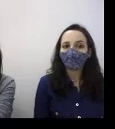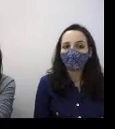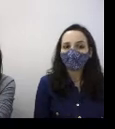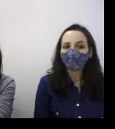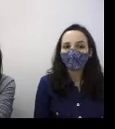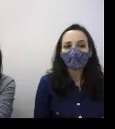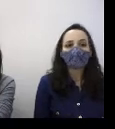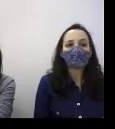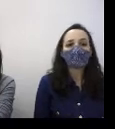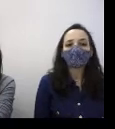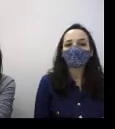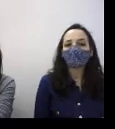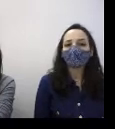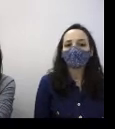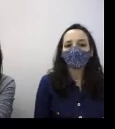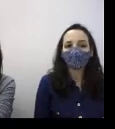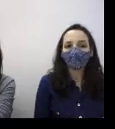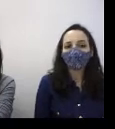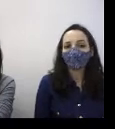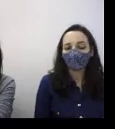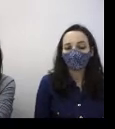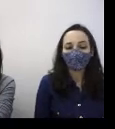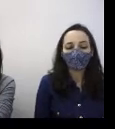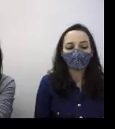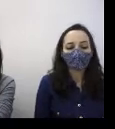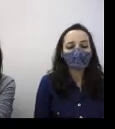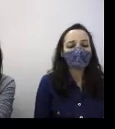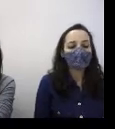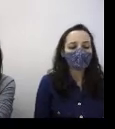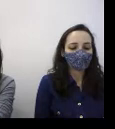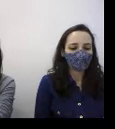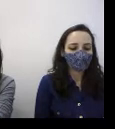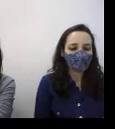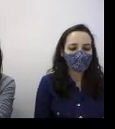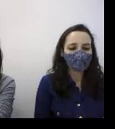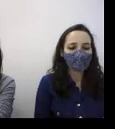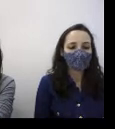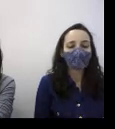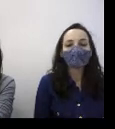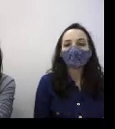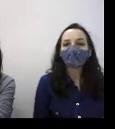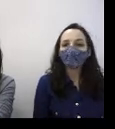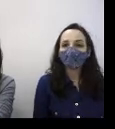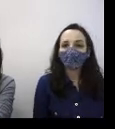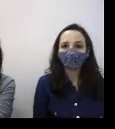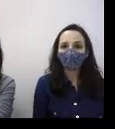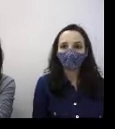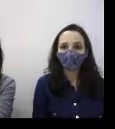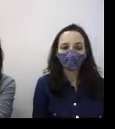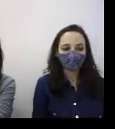consigo próprio, extrema submissão ao julgamento dos outros, baixa autoestima, né? Então,